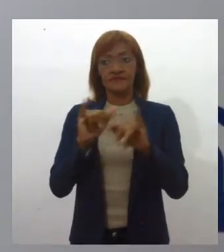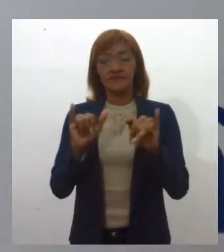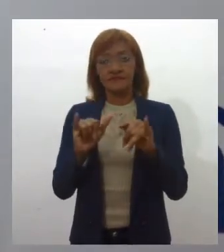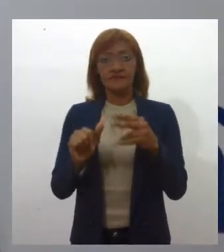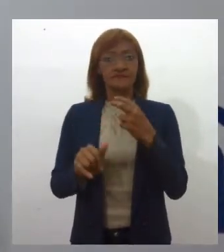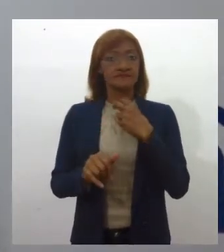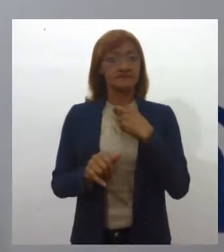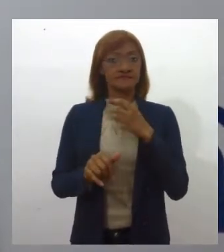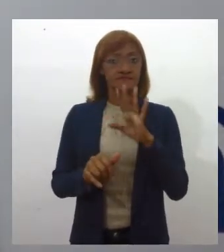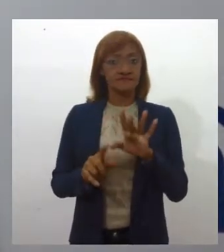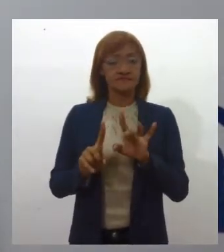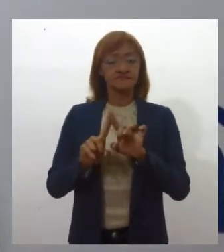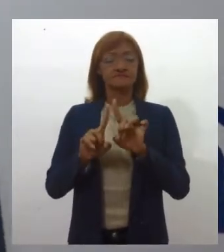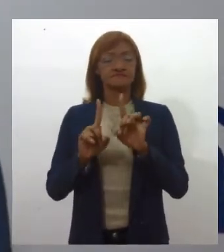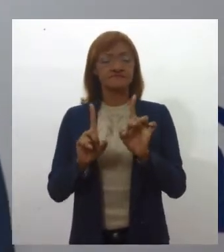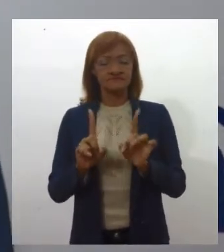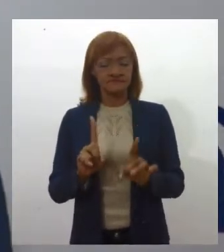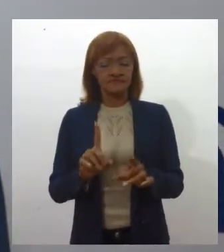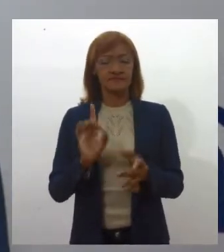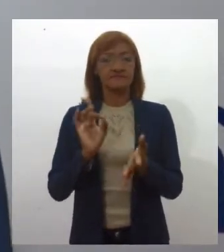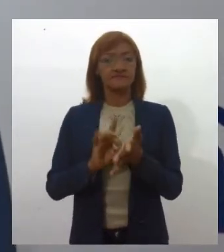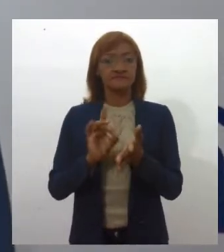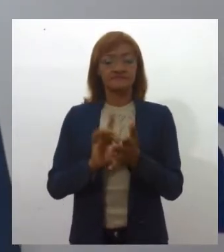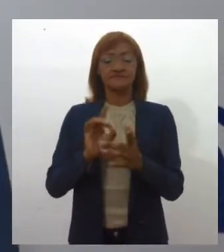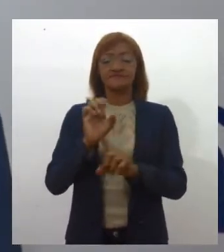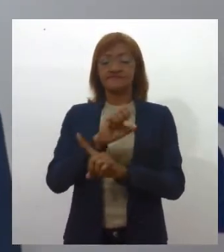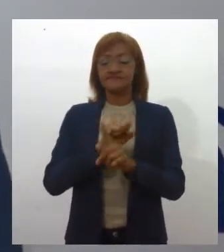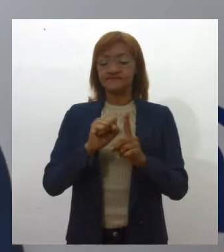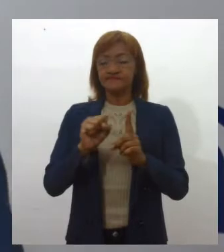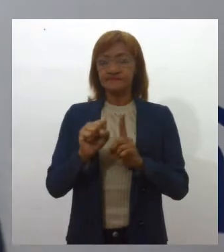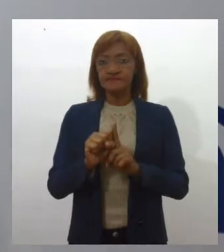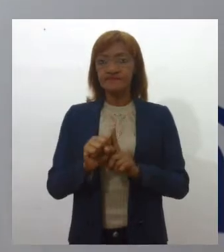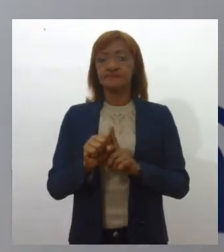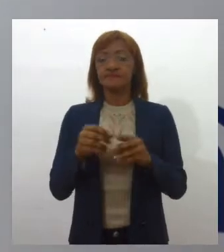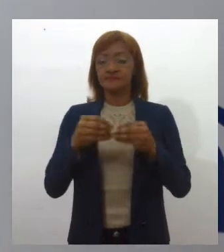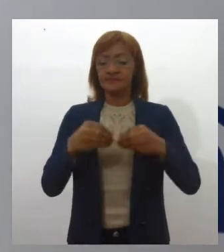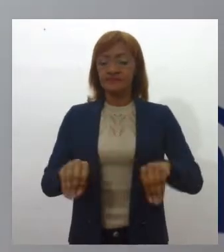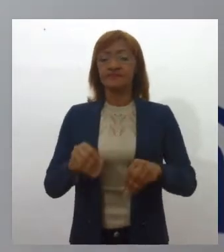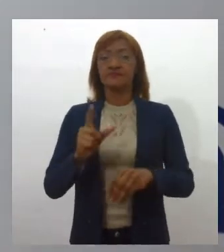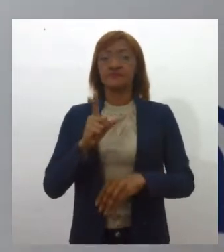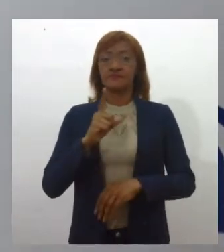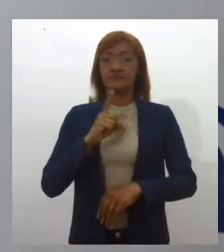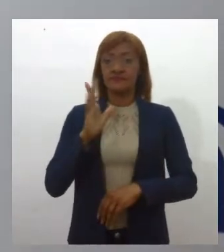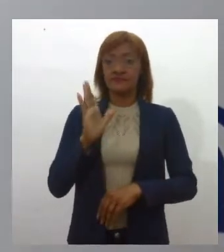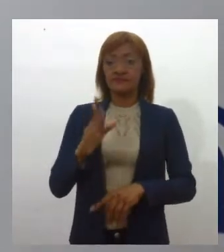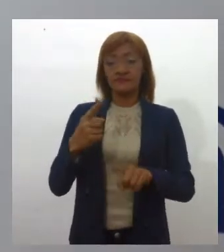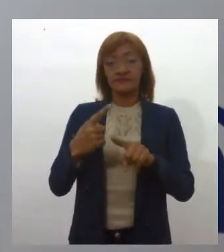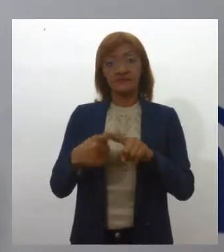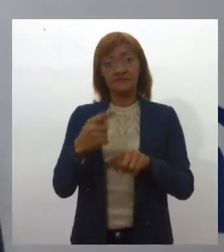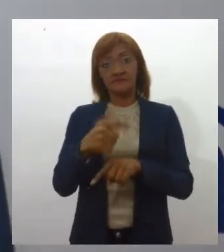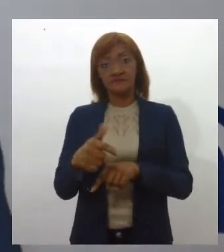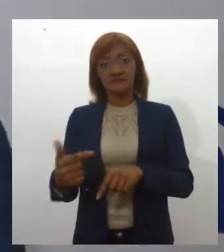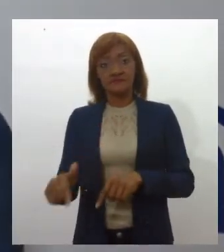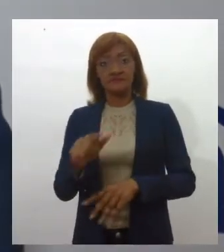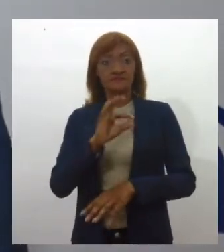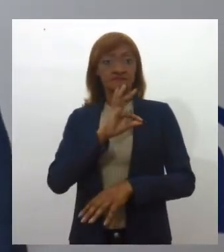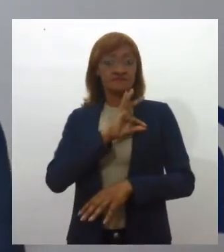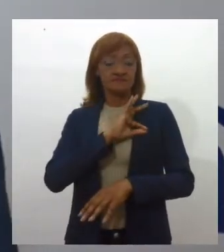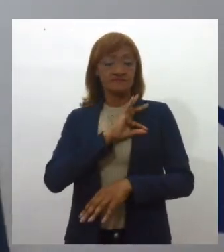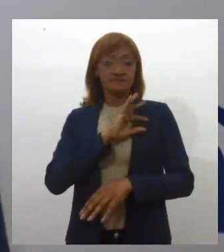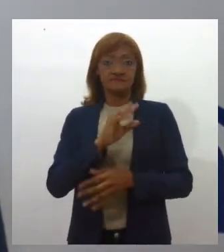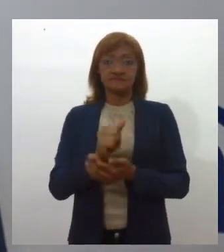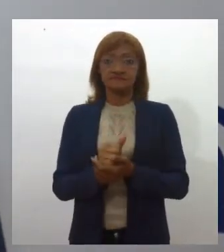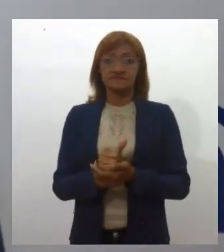Polícia Militar, mas com certeza a sociedade vai ser prejudicada no serviço prestado pela Polícia Militar, porque eles não aguentam